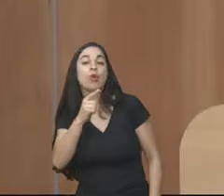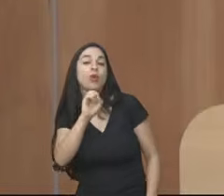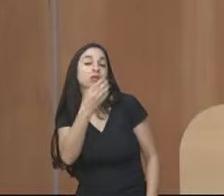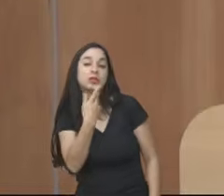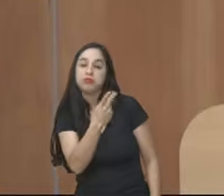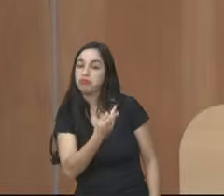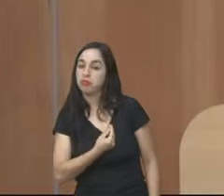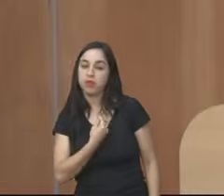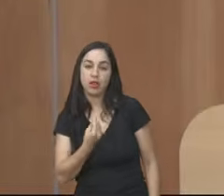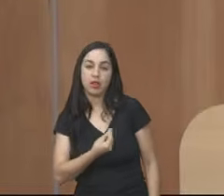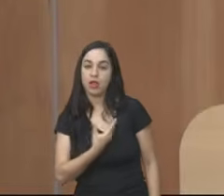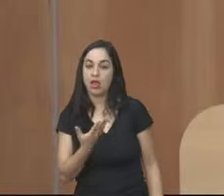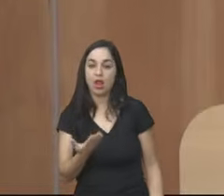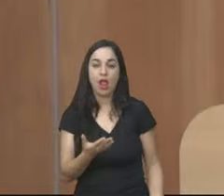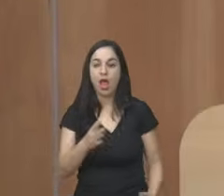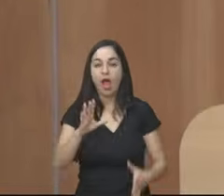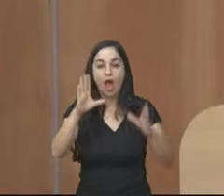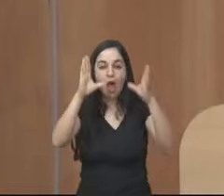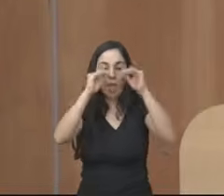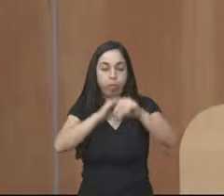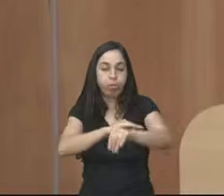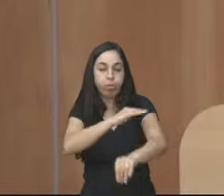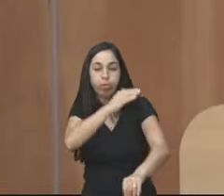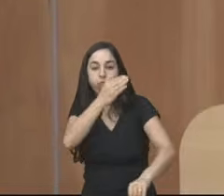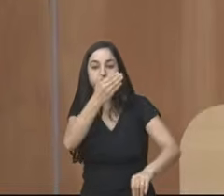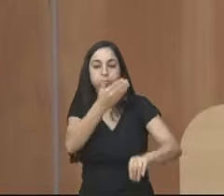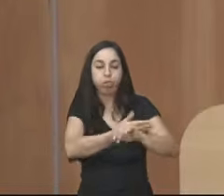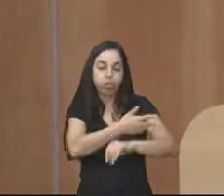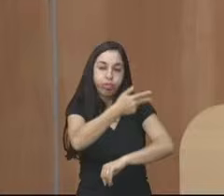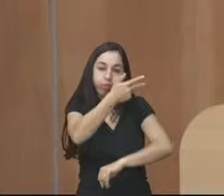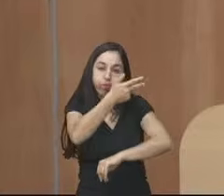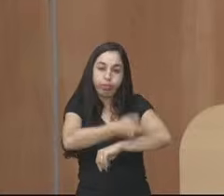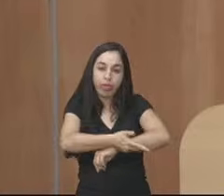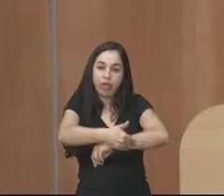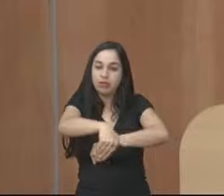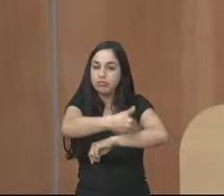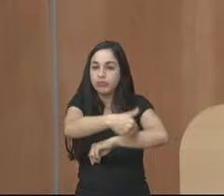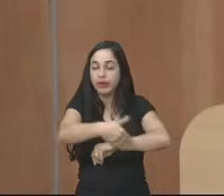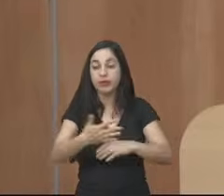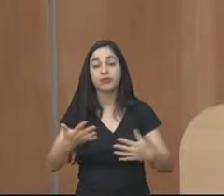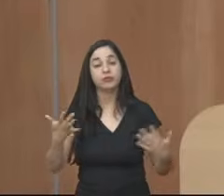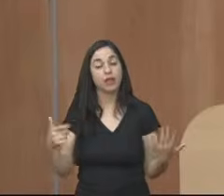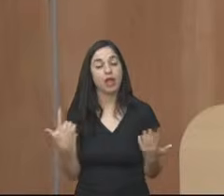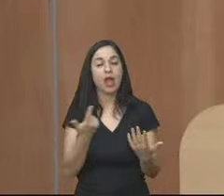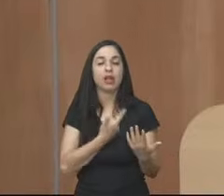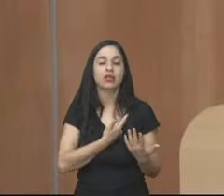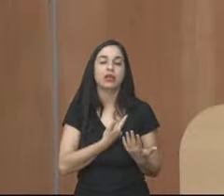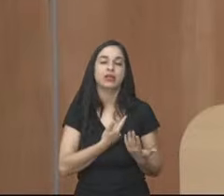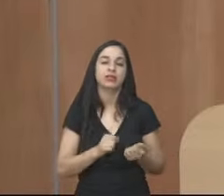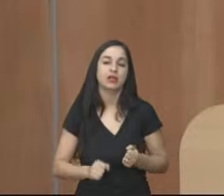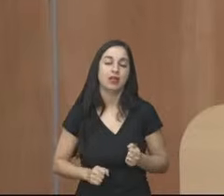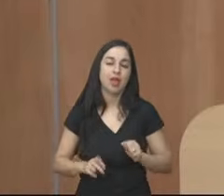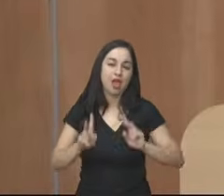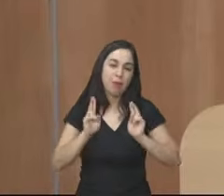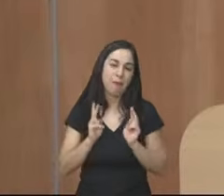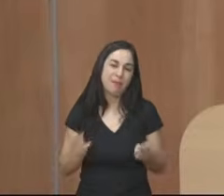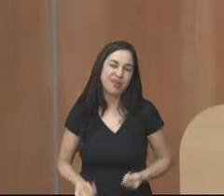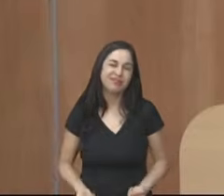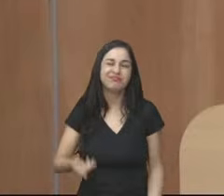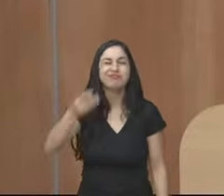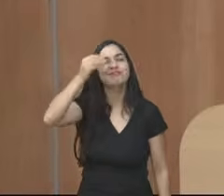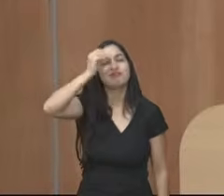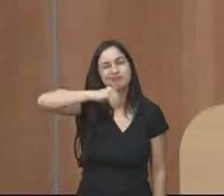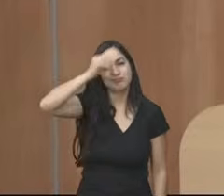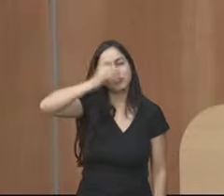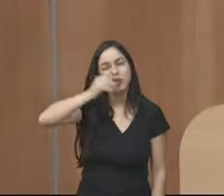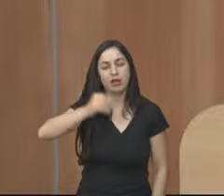rua, que está ali passando a noite? E nós, seres humanos, nós somos frágeis, né? A gente é frágil, muitas vezes, hoje está acontecendo